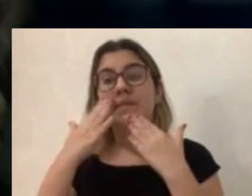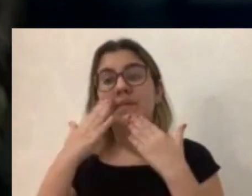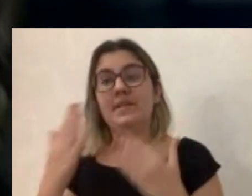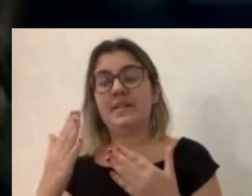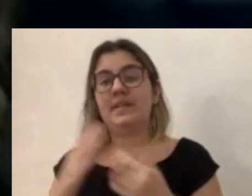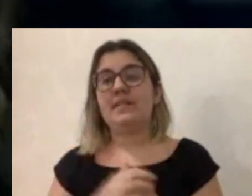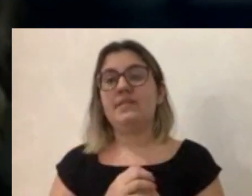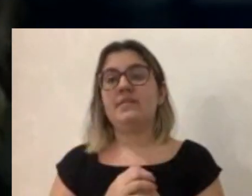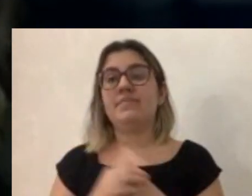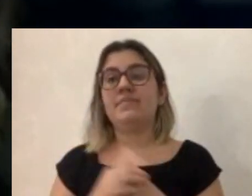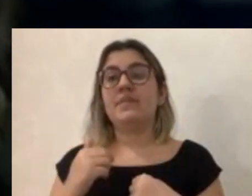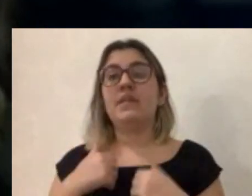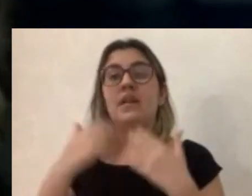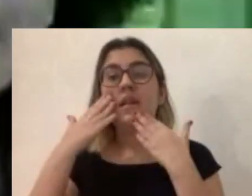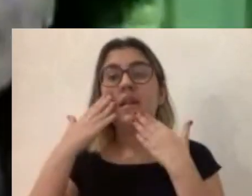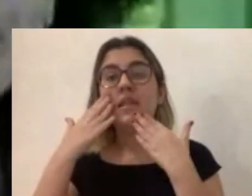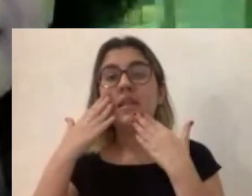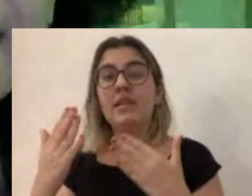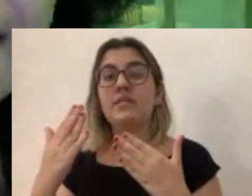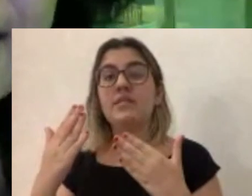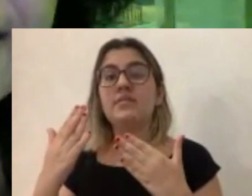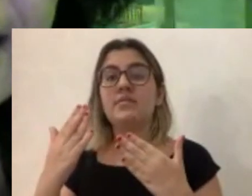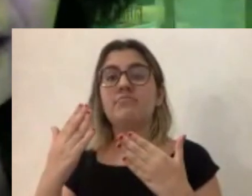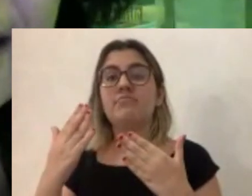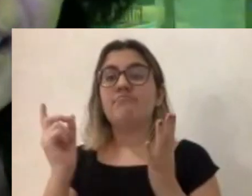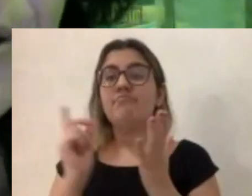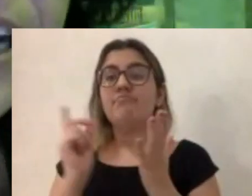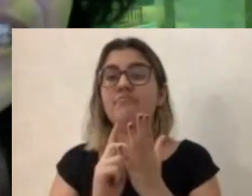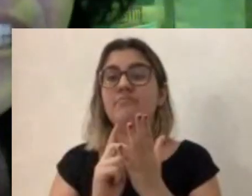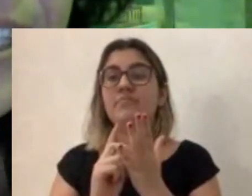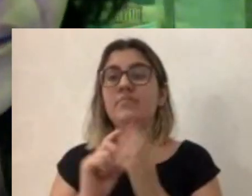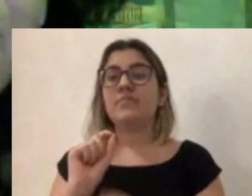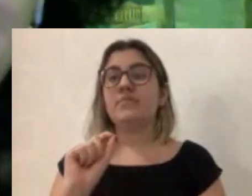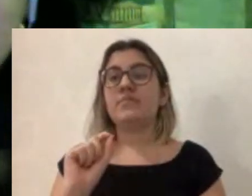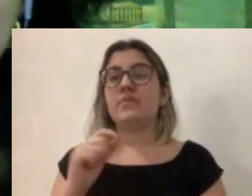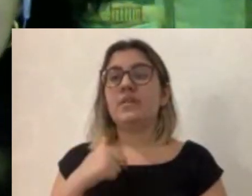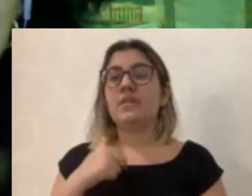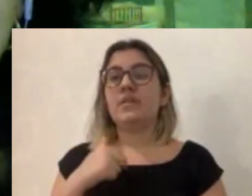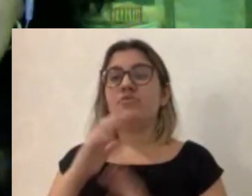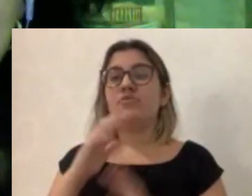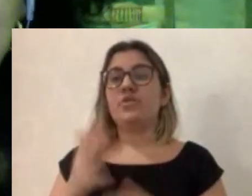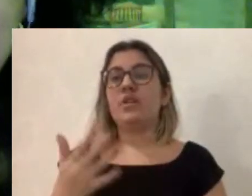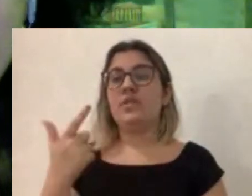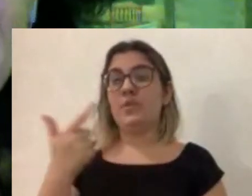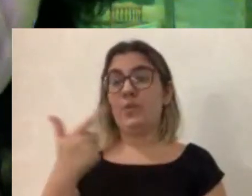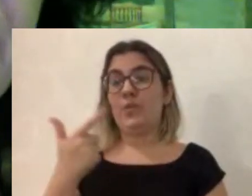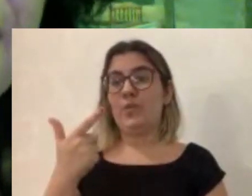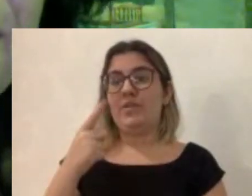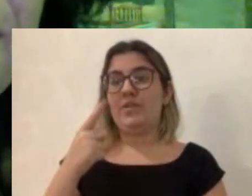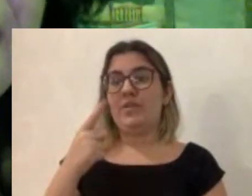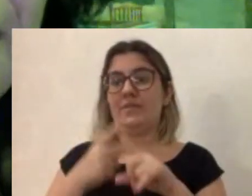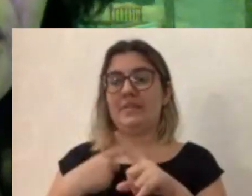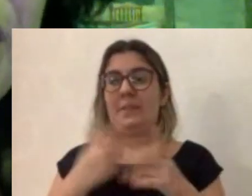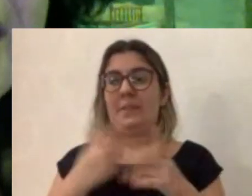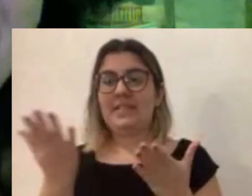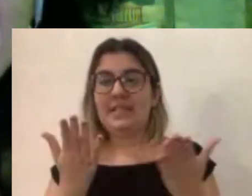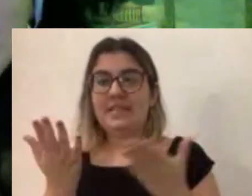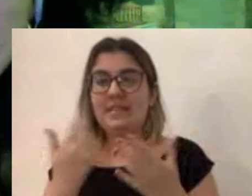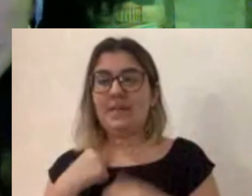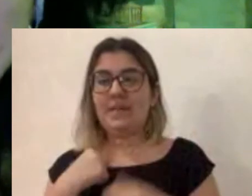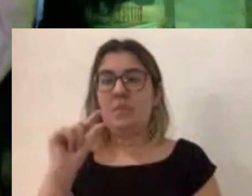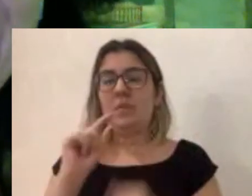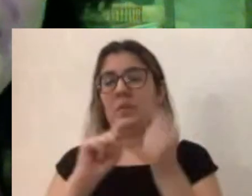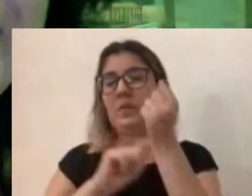gente. Obrigada, Jéssica. E eu agradeço muitíssimo, é a minha segunda mediação